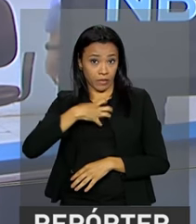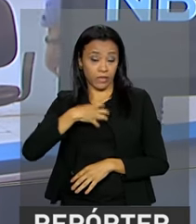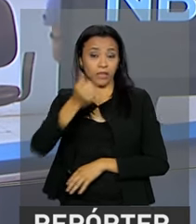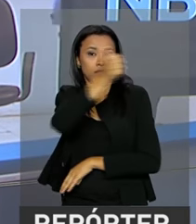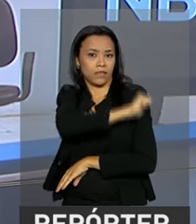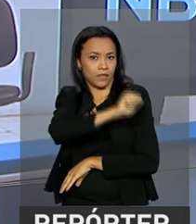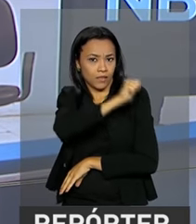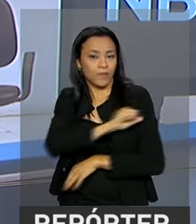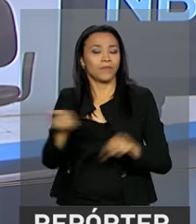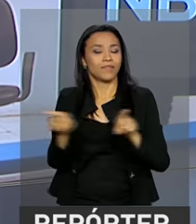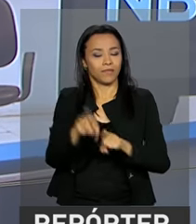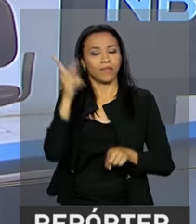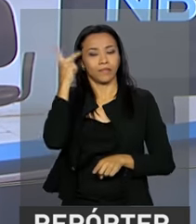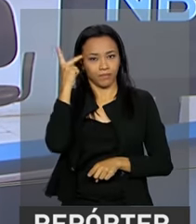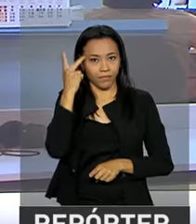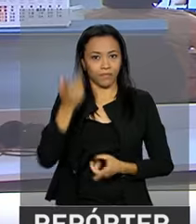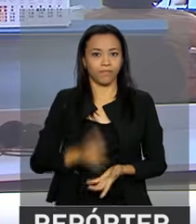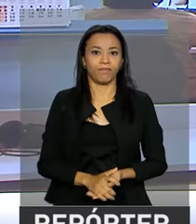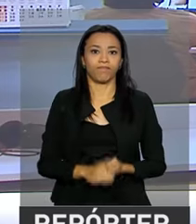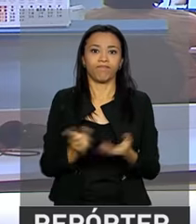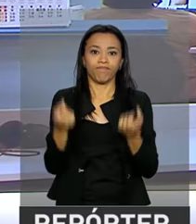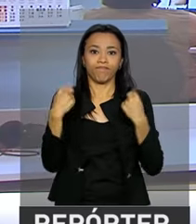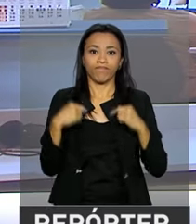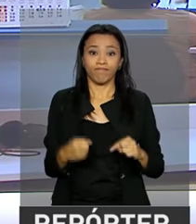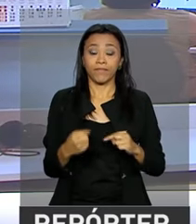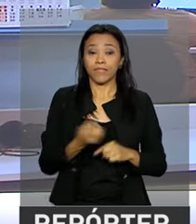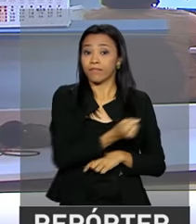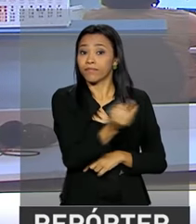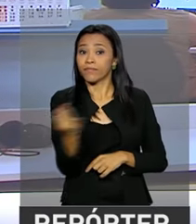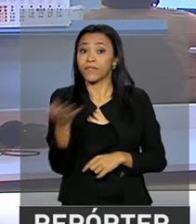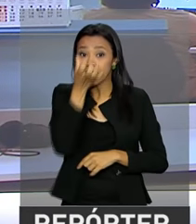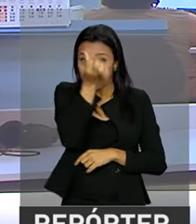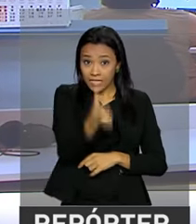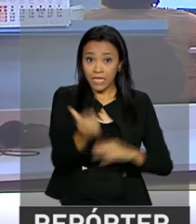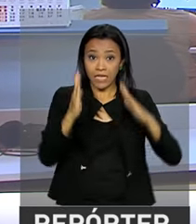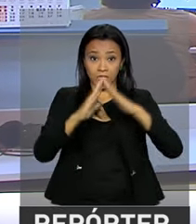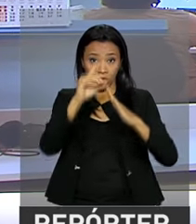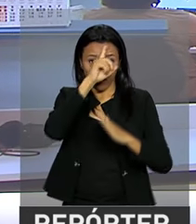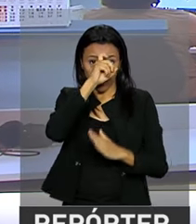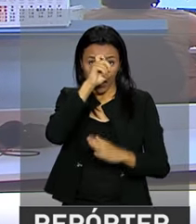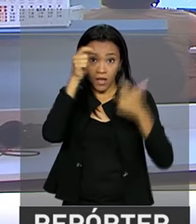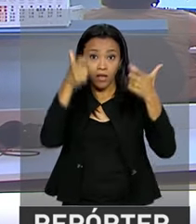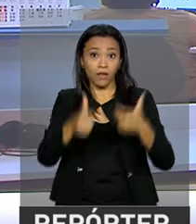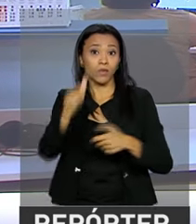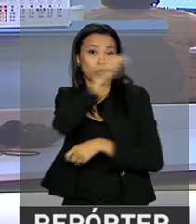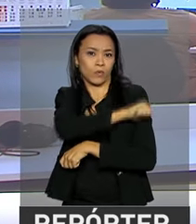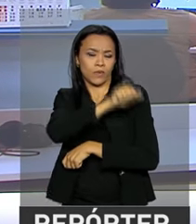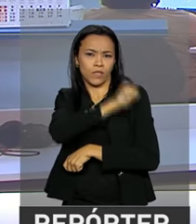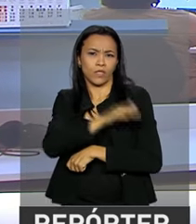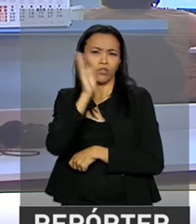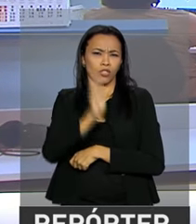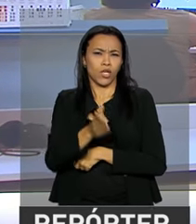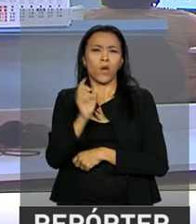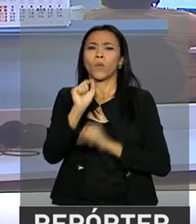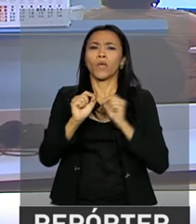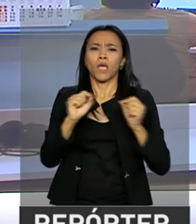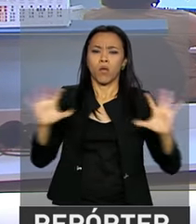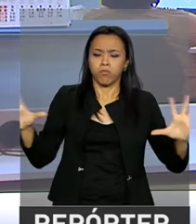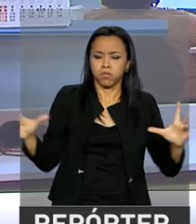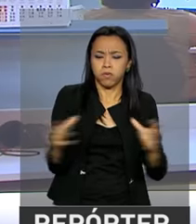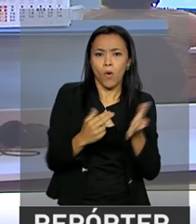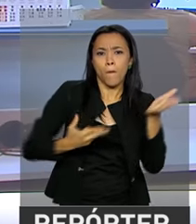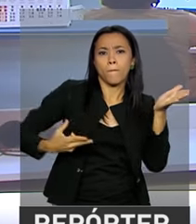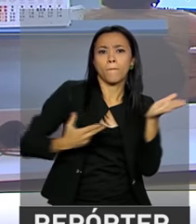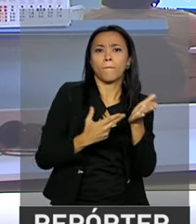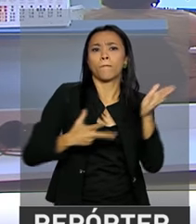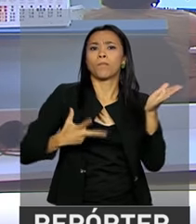Rio de Janeiro e São Paulo. E olha, 6 hospitais federais do Rio de Janeiro fazem um mutirão de cirurgias,